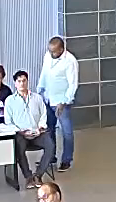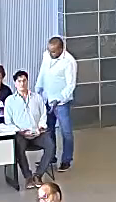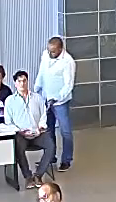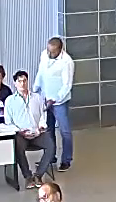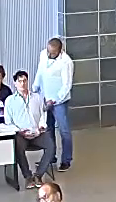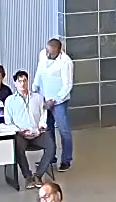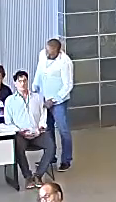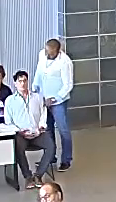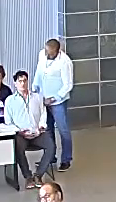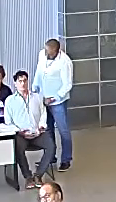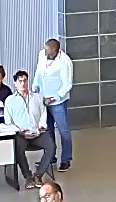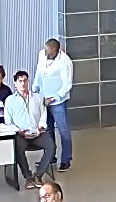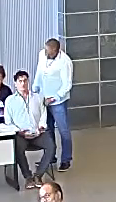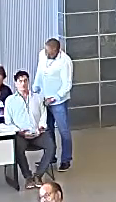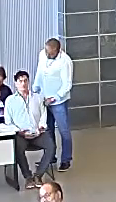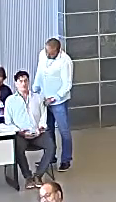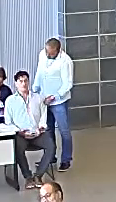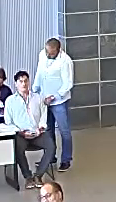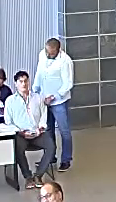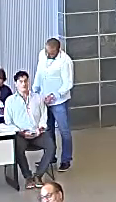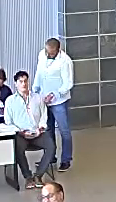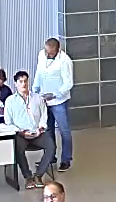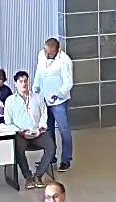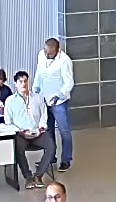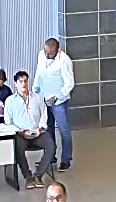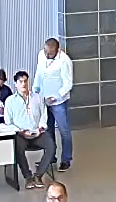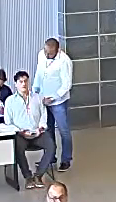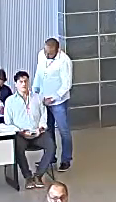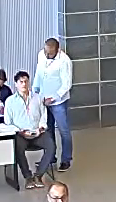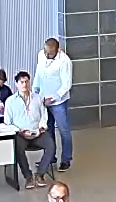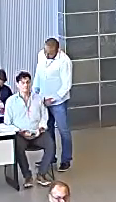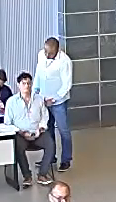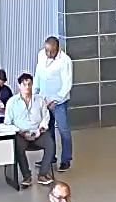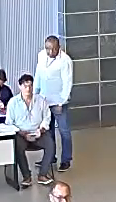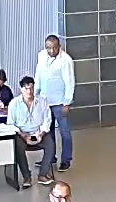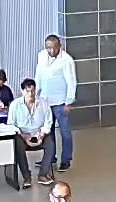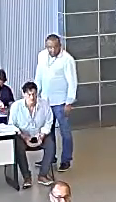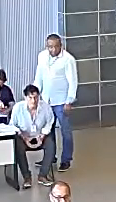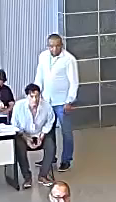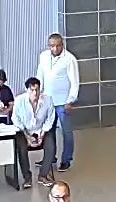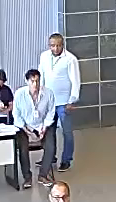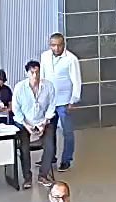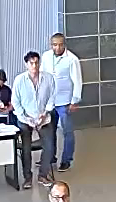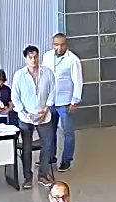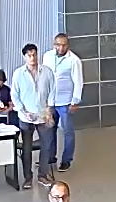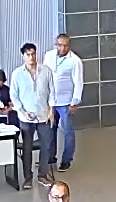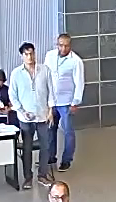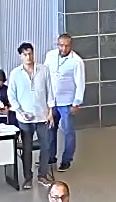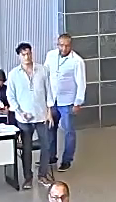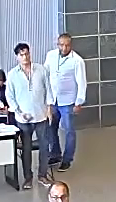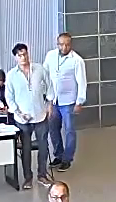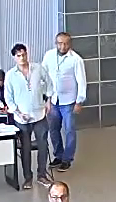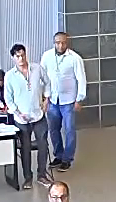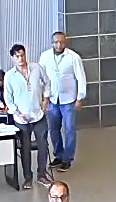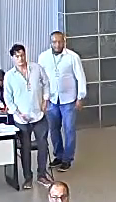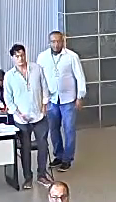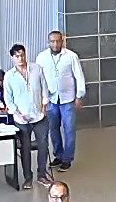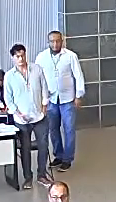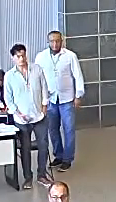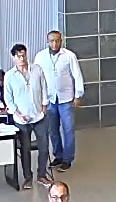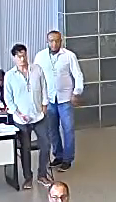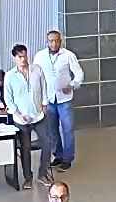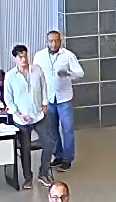advip Boa tarde amigos e como já previamente já né o meu